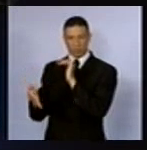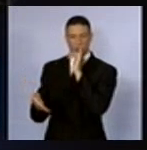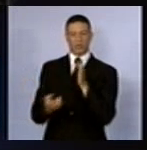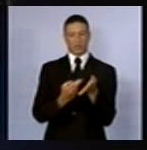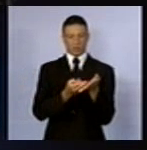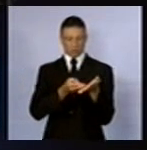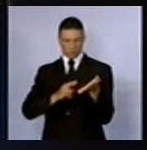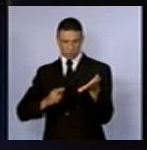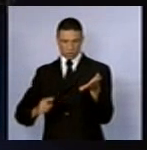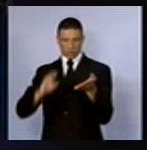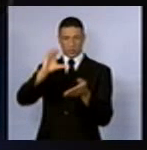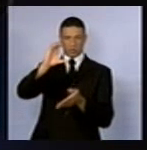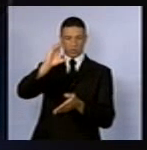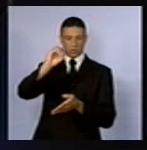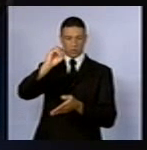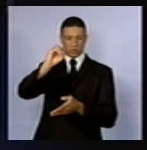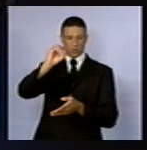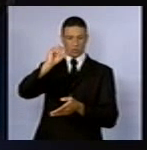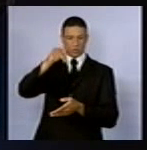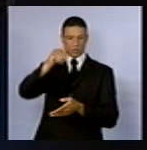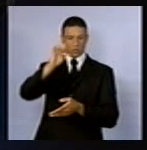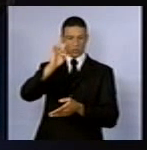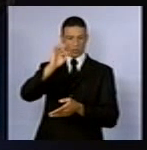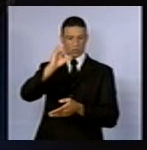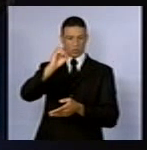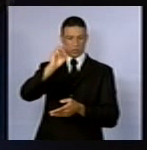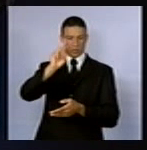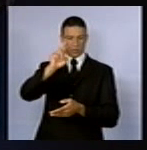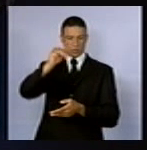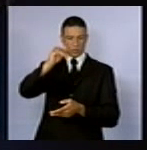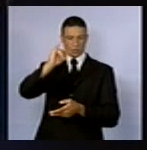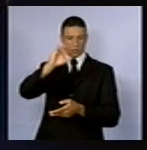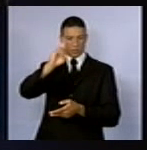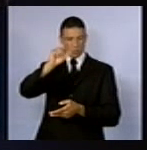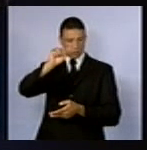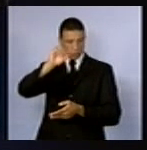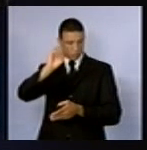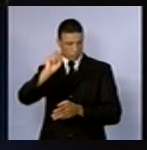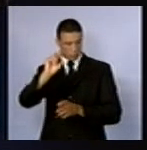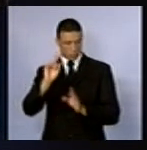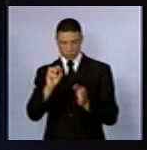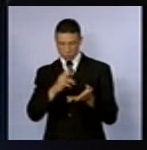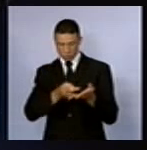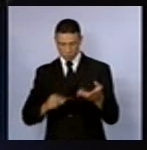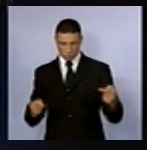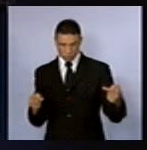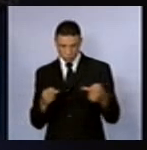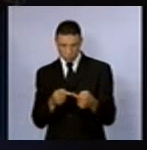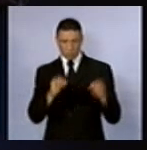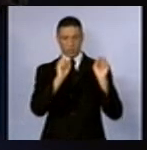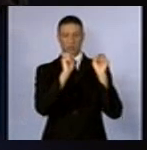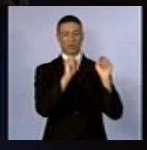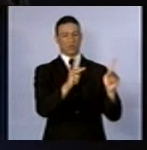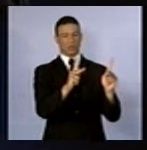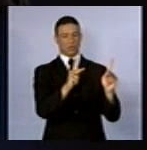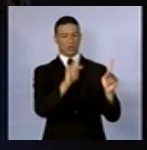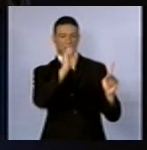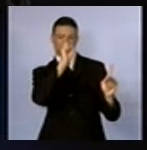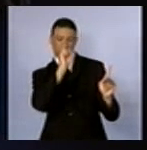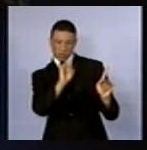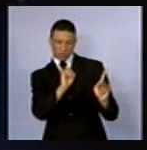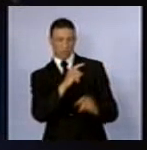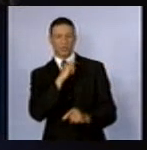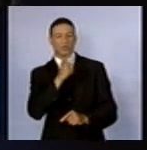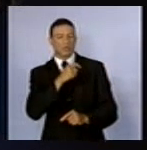relatório de conformidade se ela atendeu a restrição básica a instalação ficou Ok se ficou maior que a restrição básica ele tem que apresentar ané um